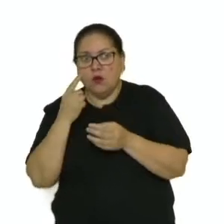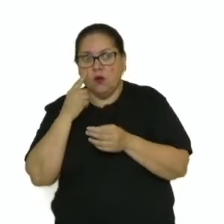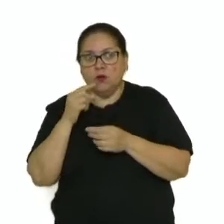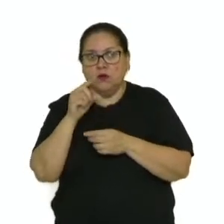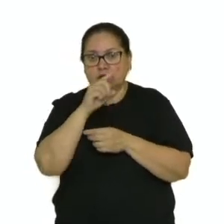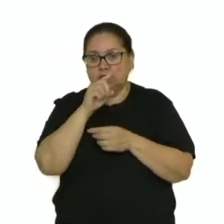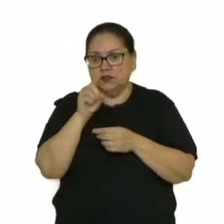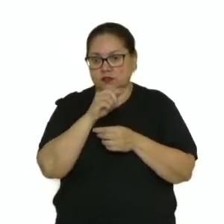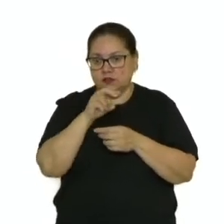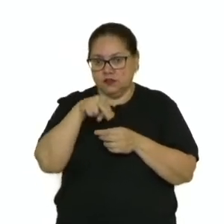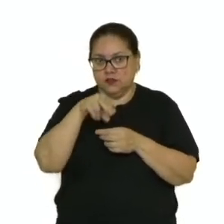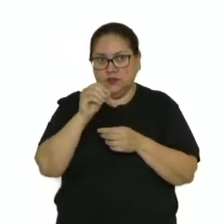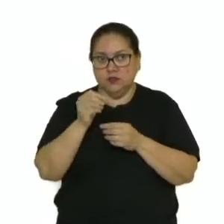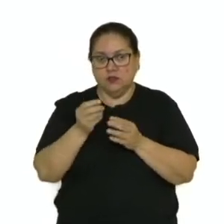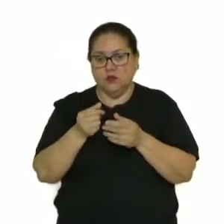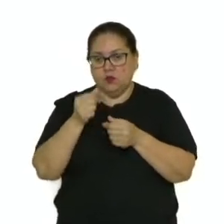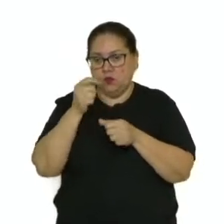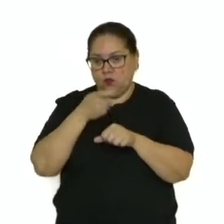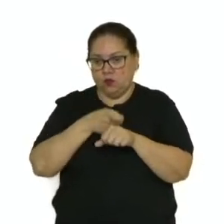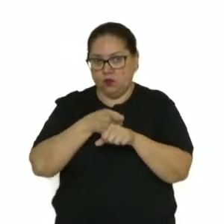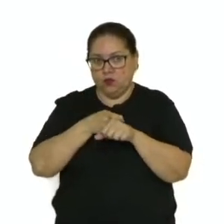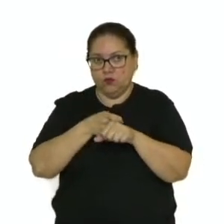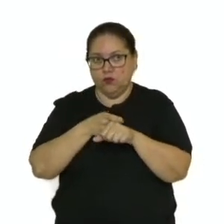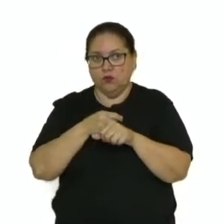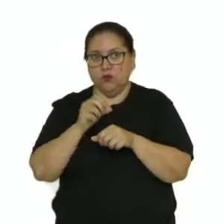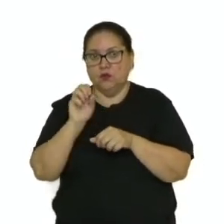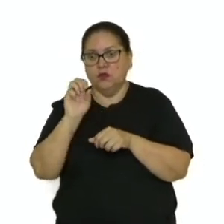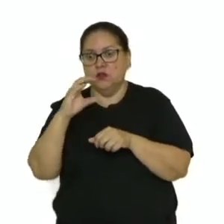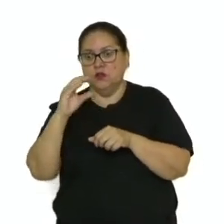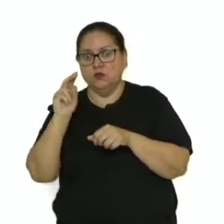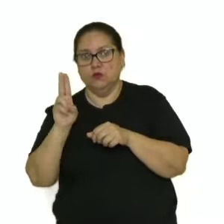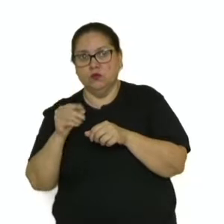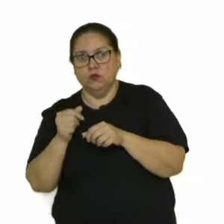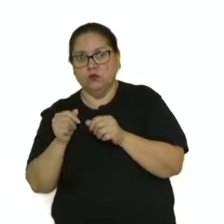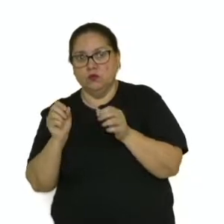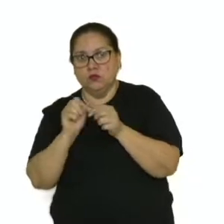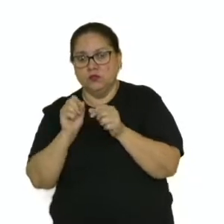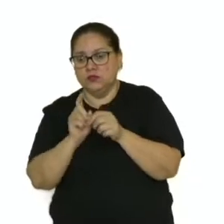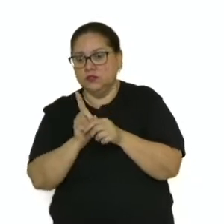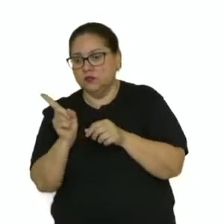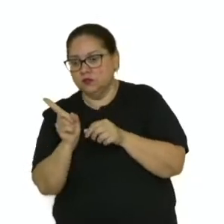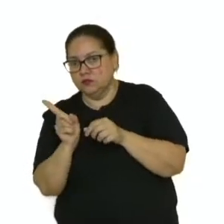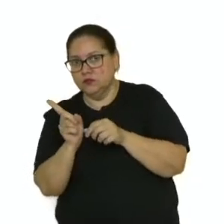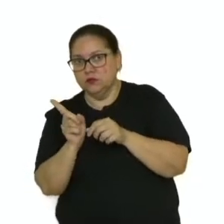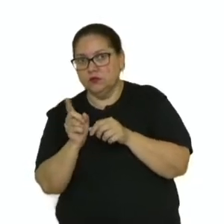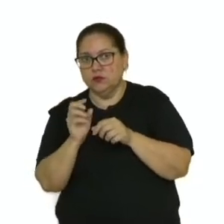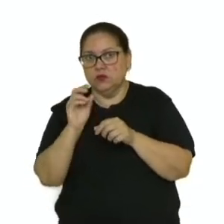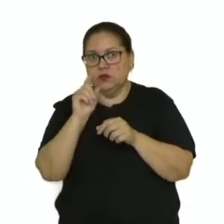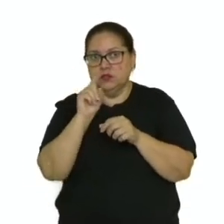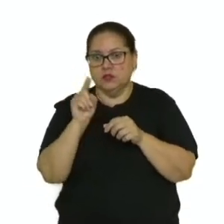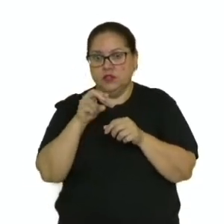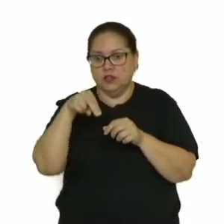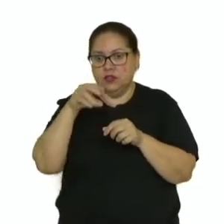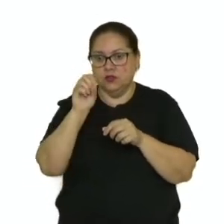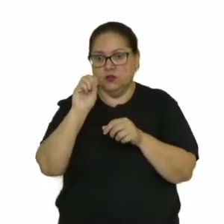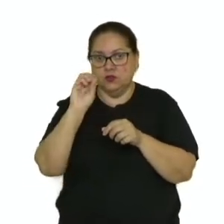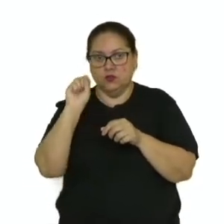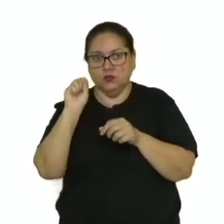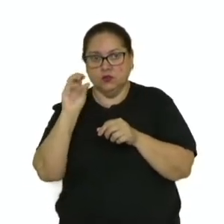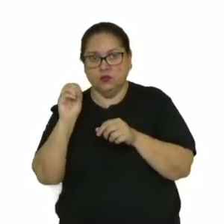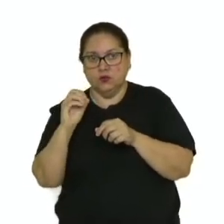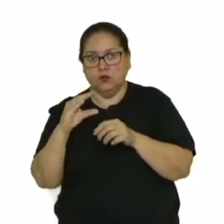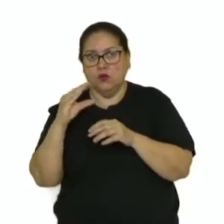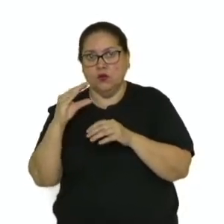reação, Então, o zinco sólido, o nosso sulfato de cobre, formando, o sulfato de zinco e